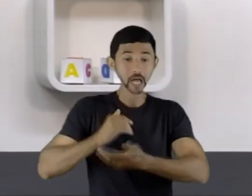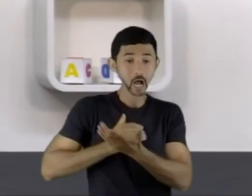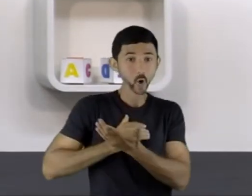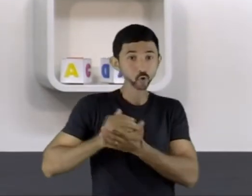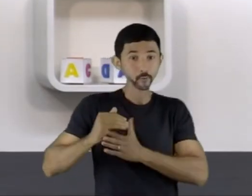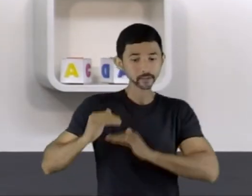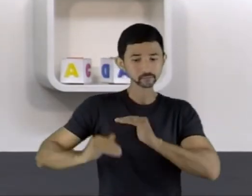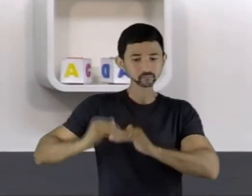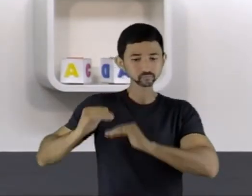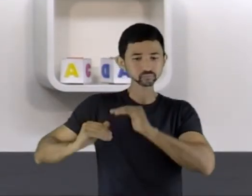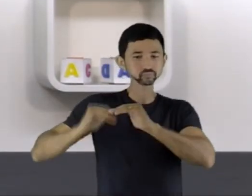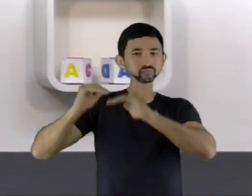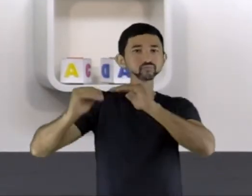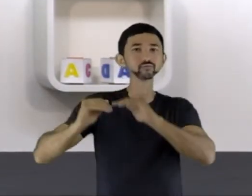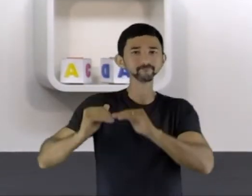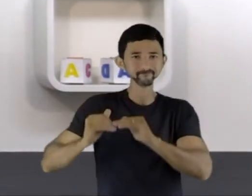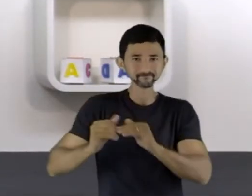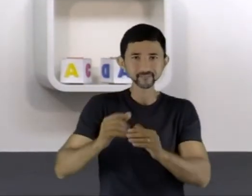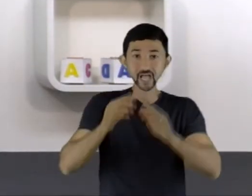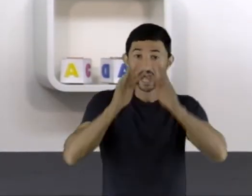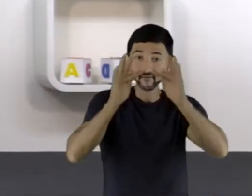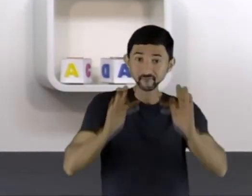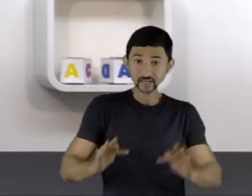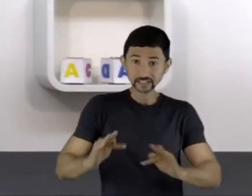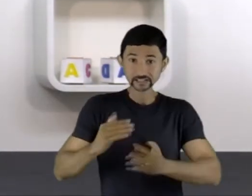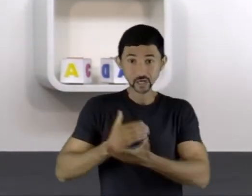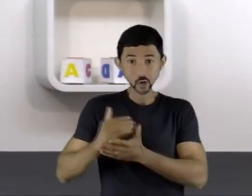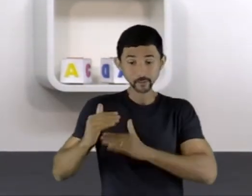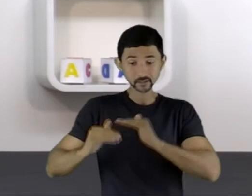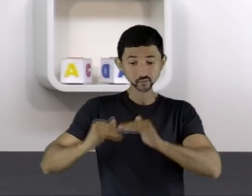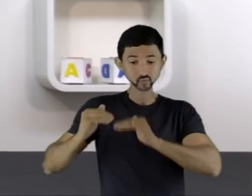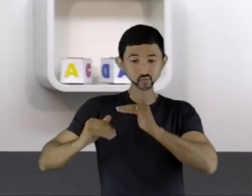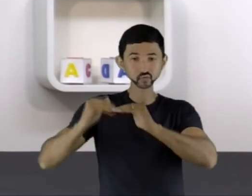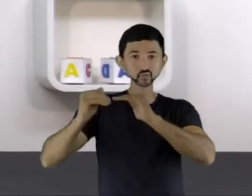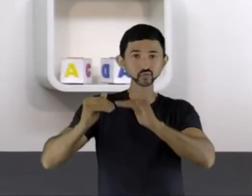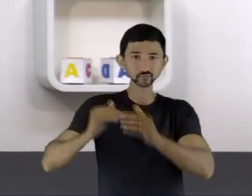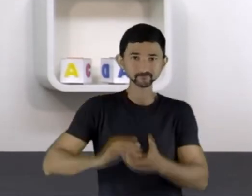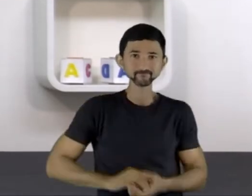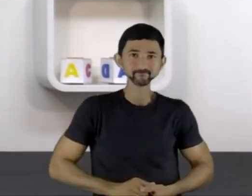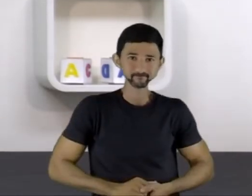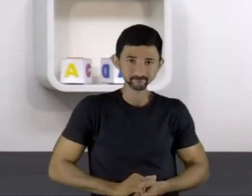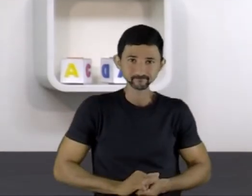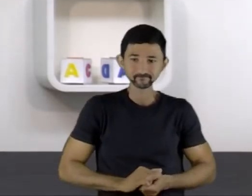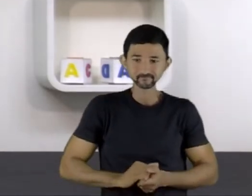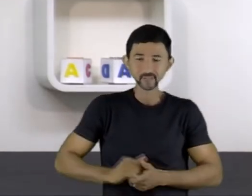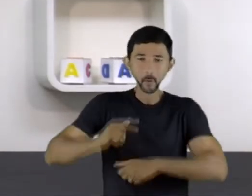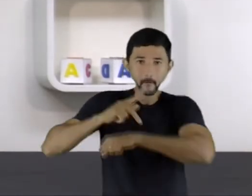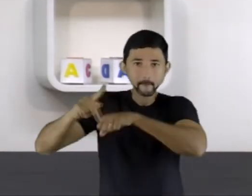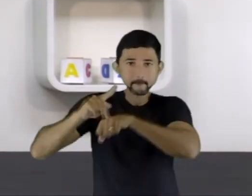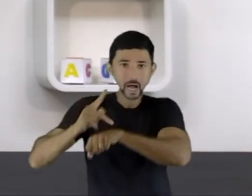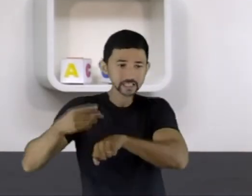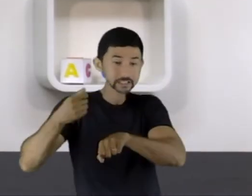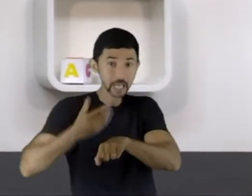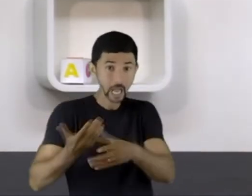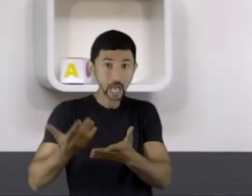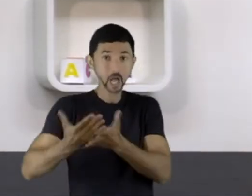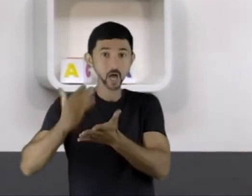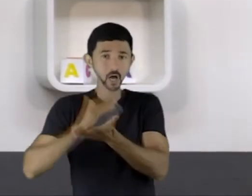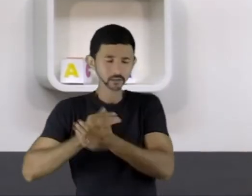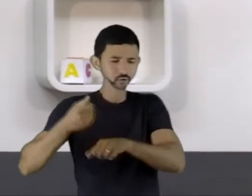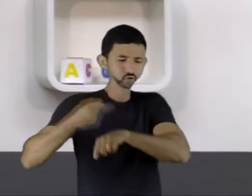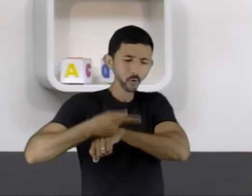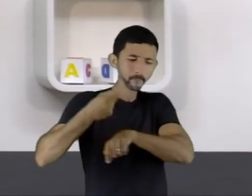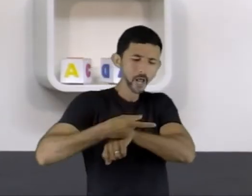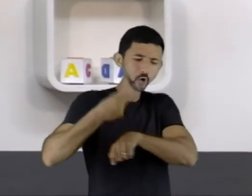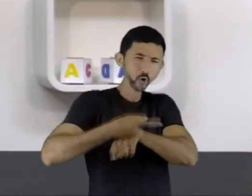A França começou a se reestruturar. Gente, os grandes compradores dos Estados Unidos começaram a produzir